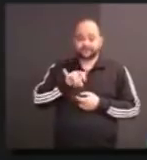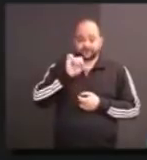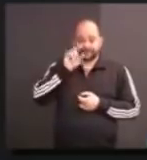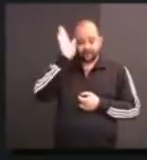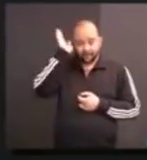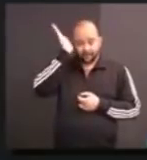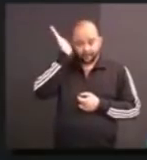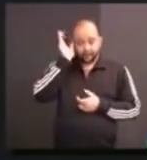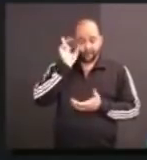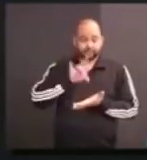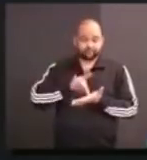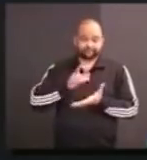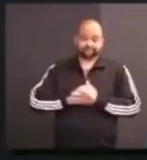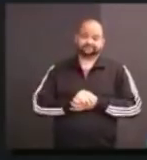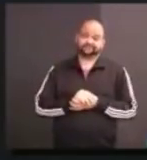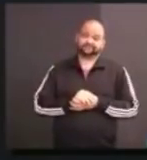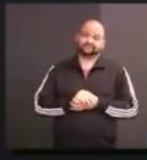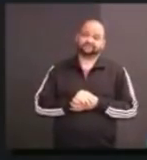mesmo.